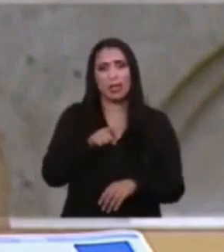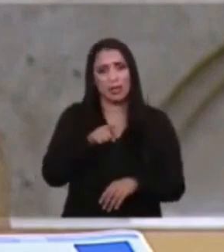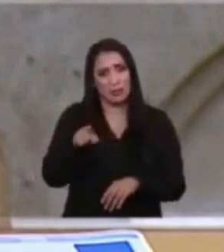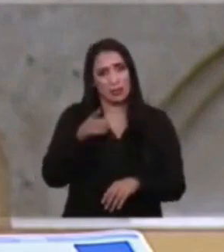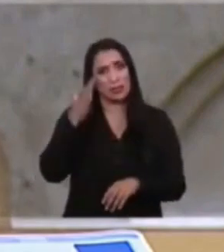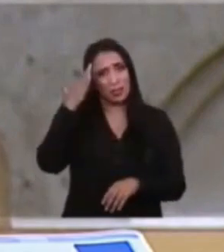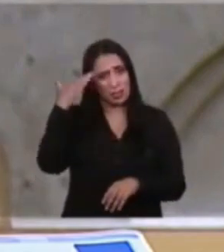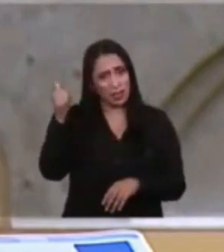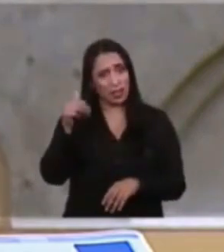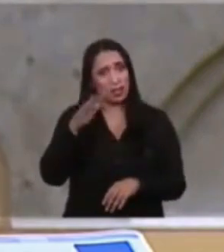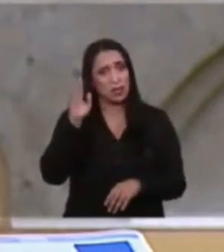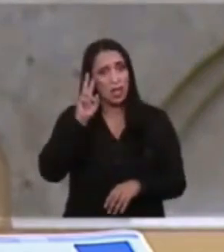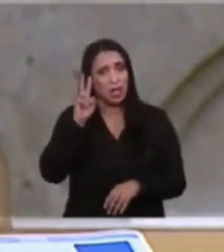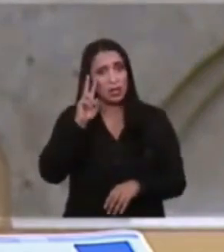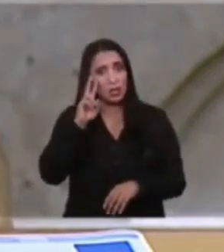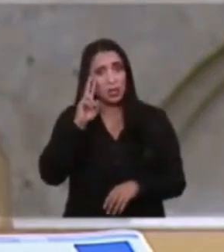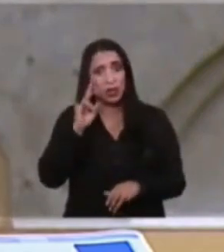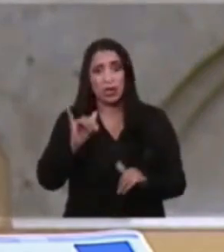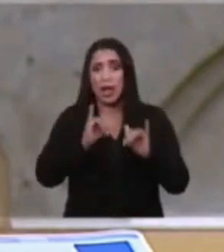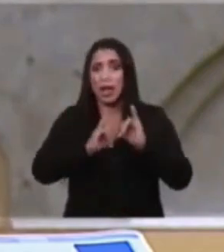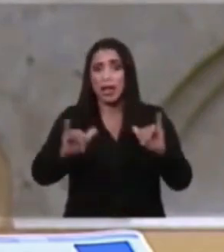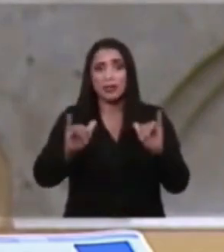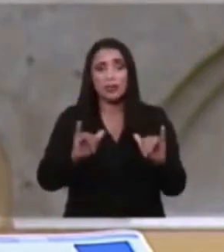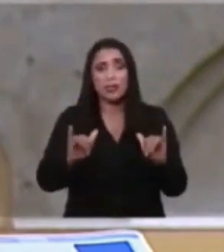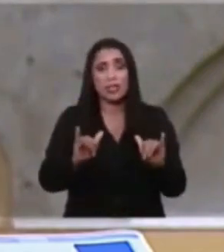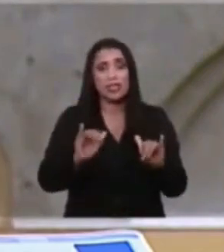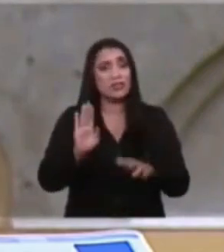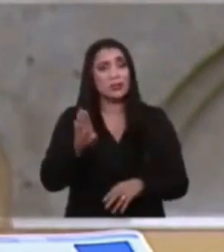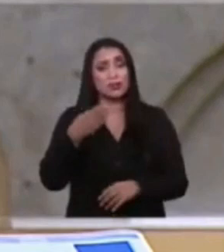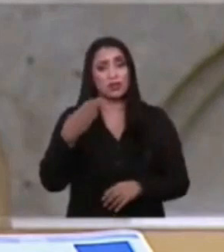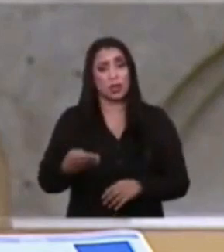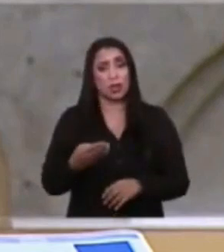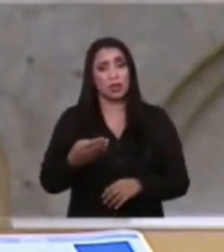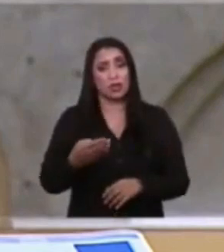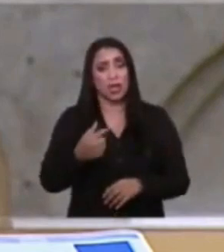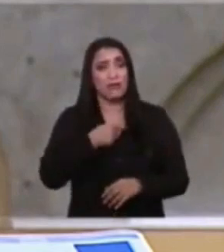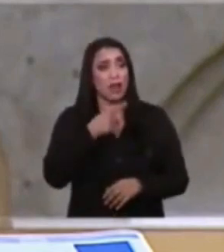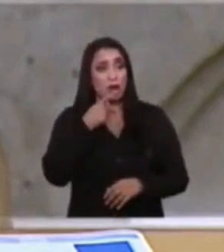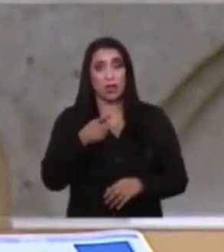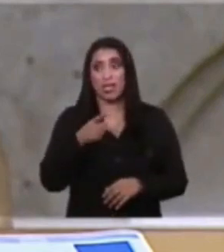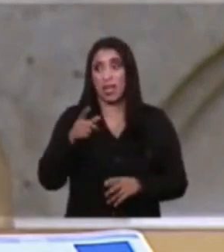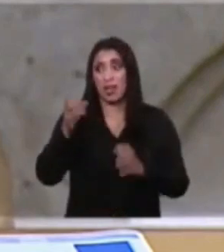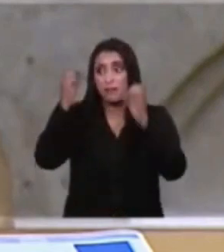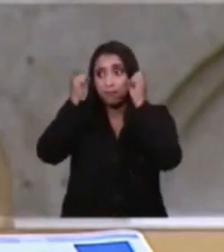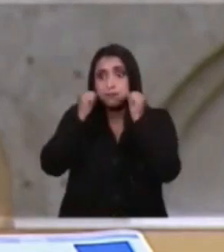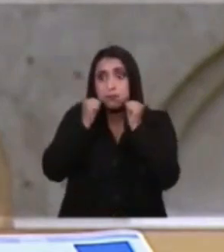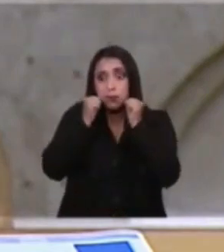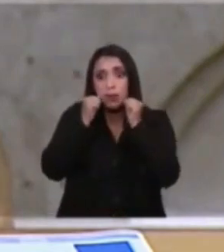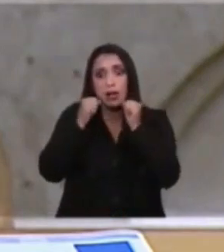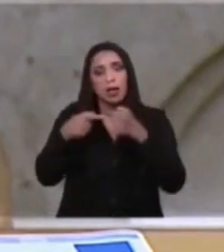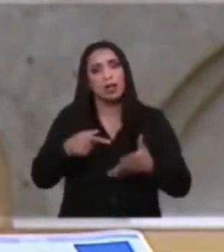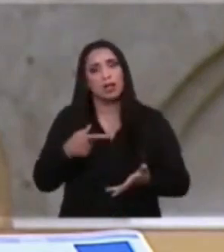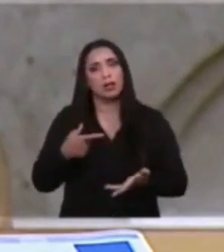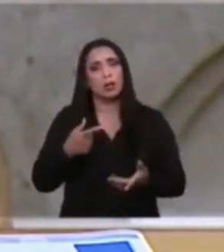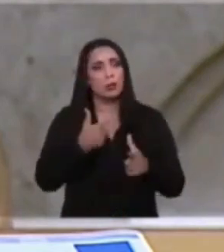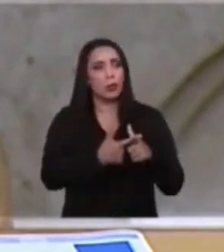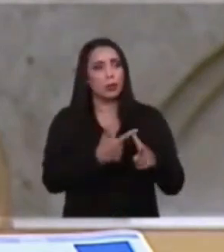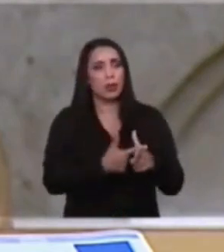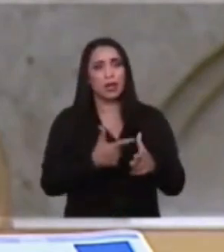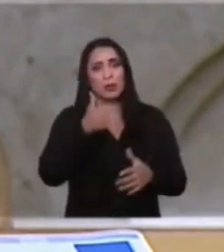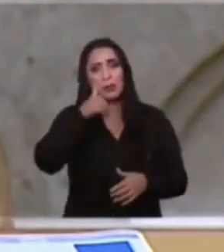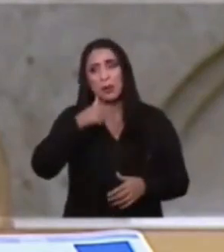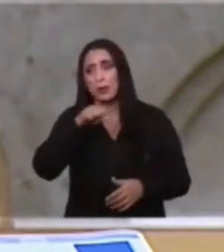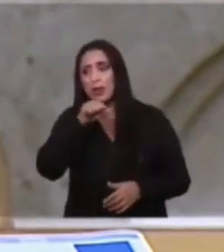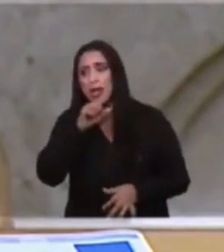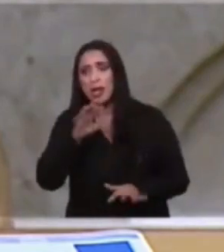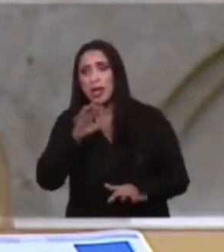inteira enfrentando a notícia falsa de que havia praticado um ato terrorista, com o mal que isso faz para sua mulher, para os seus